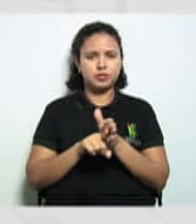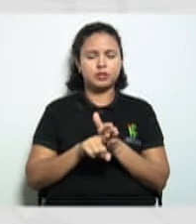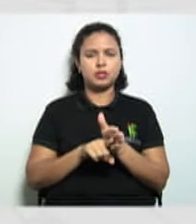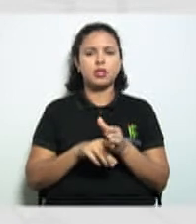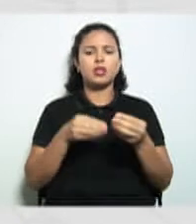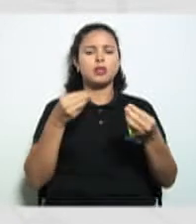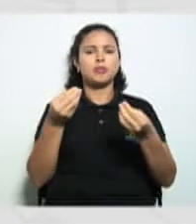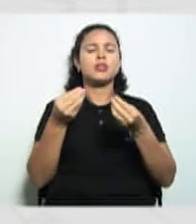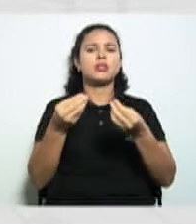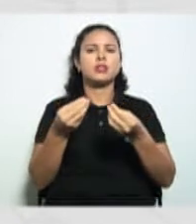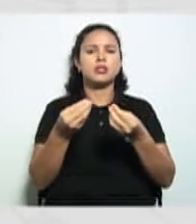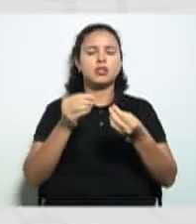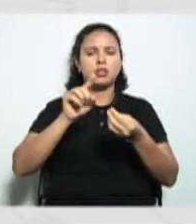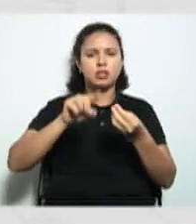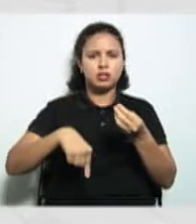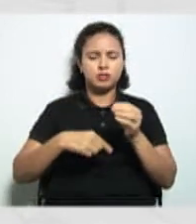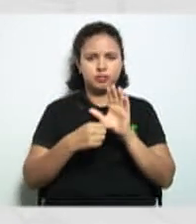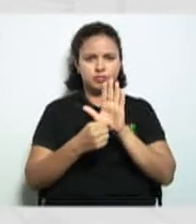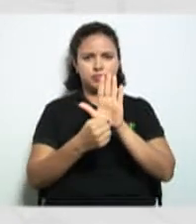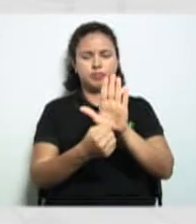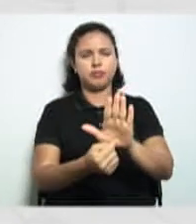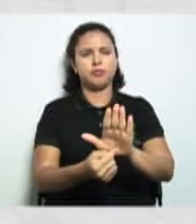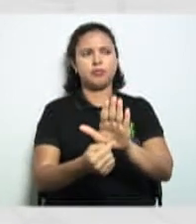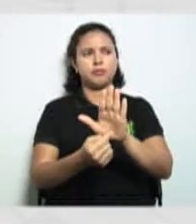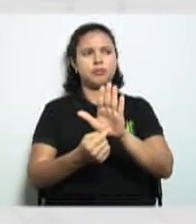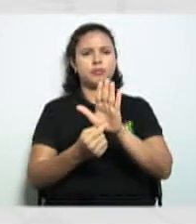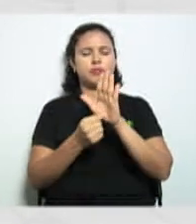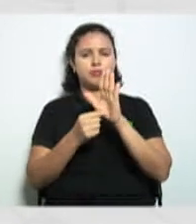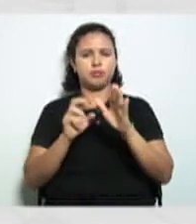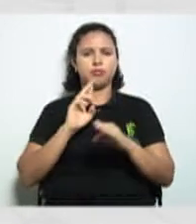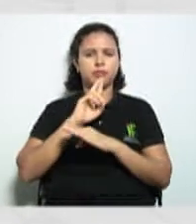olha só, para apresentar soluções,